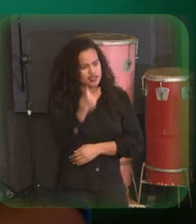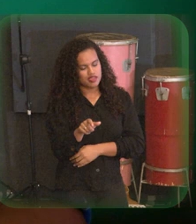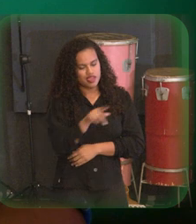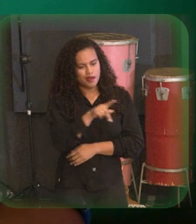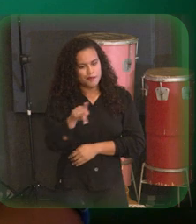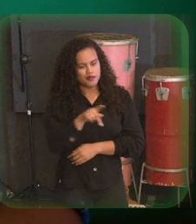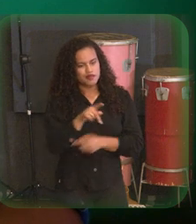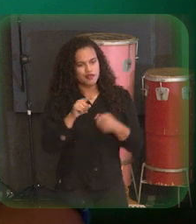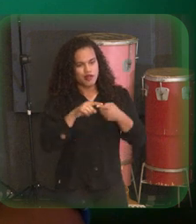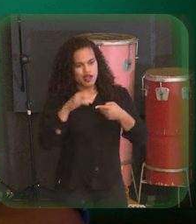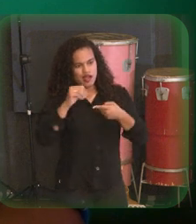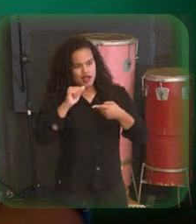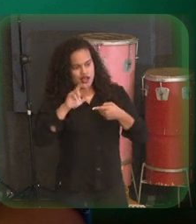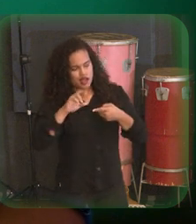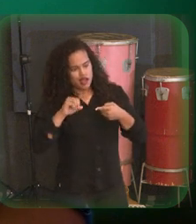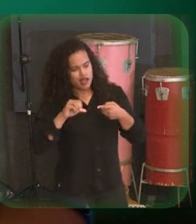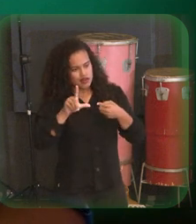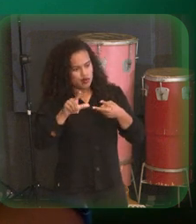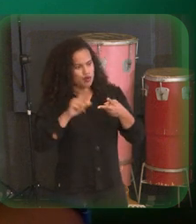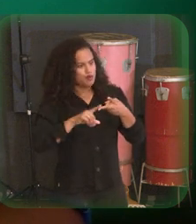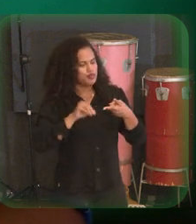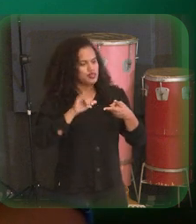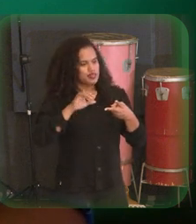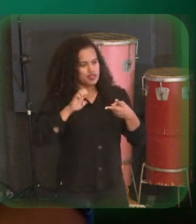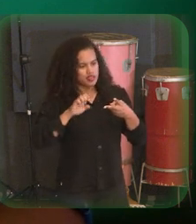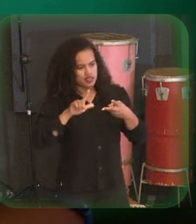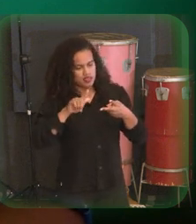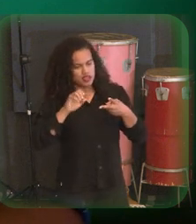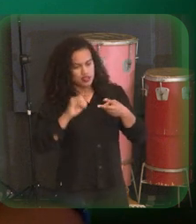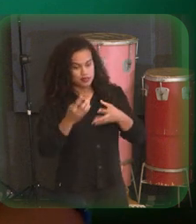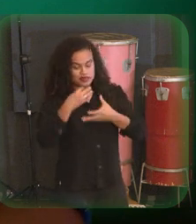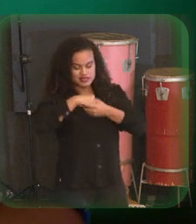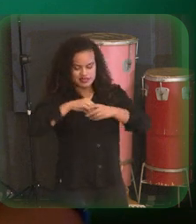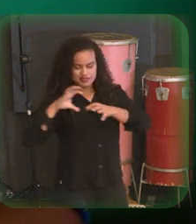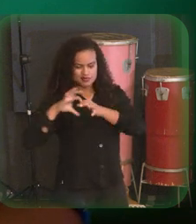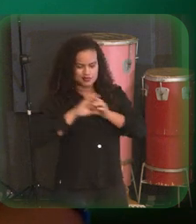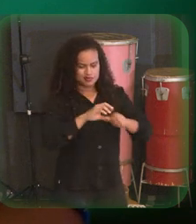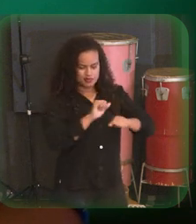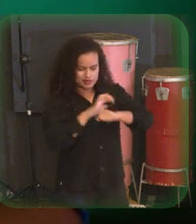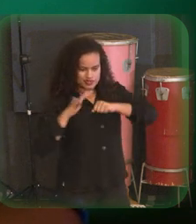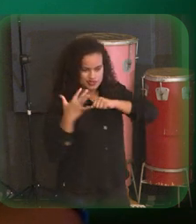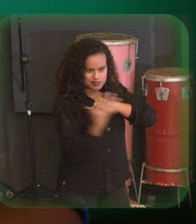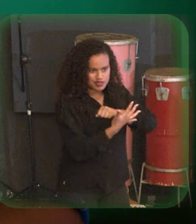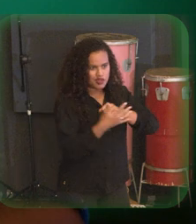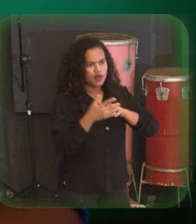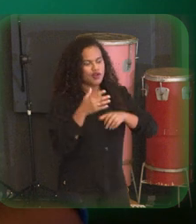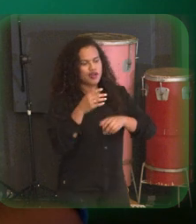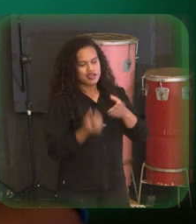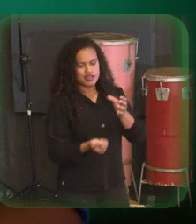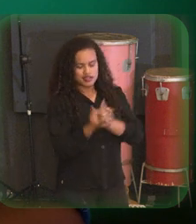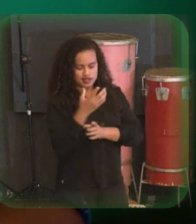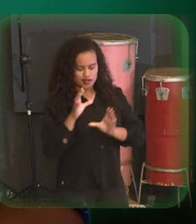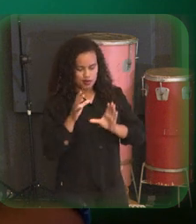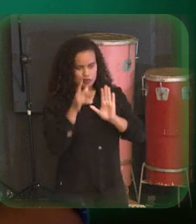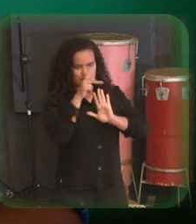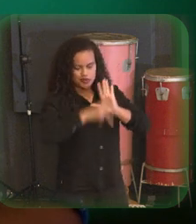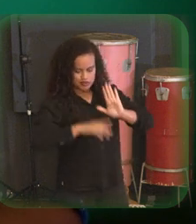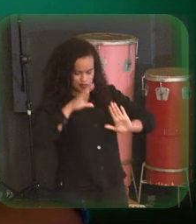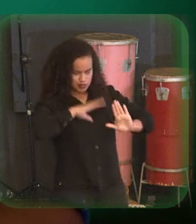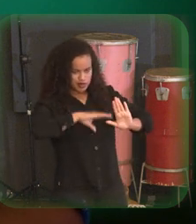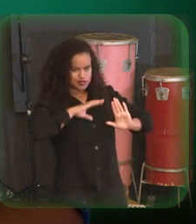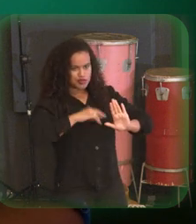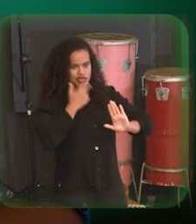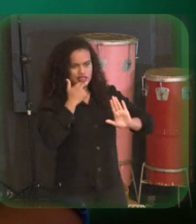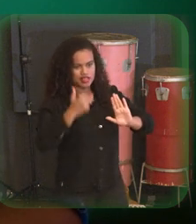Diego Paixão, que levaram, num contexto de pandemia, um curso de português como língua acolhedora